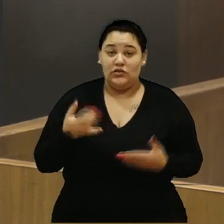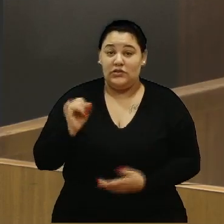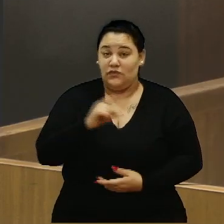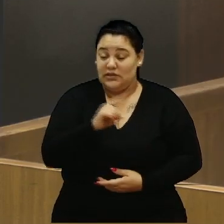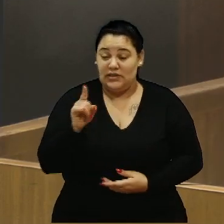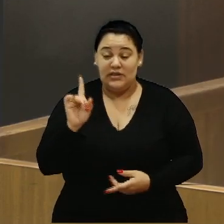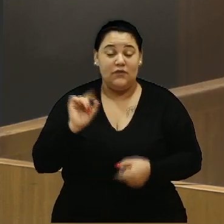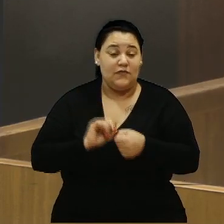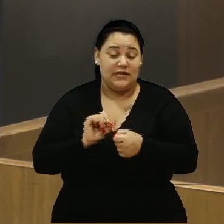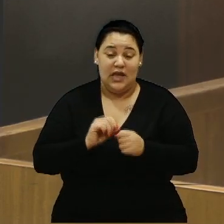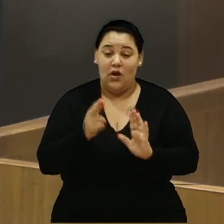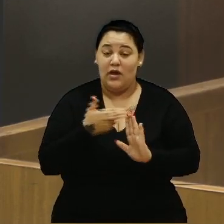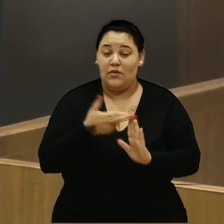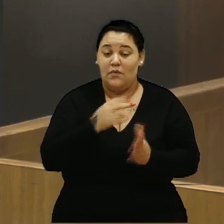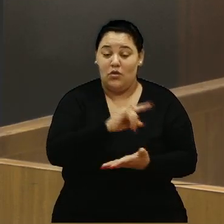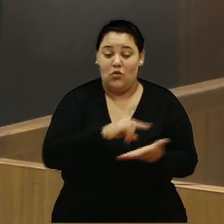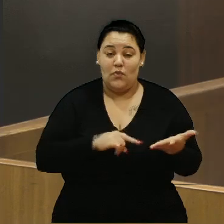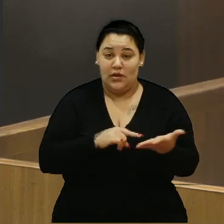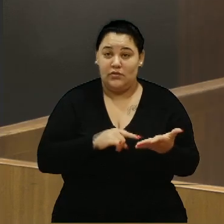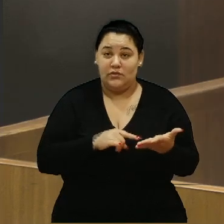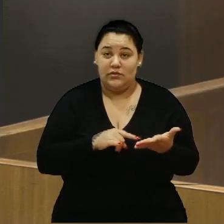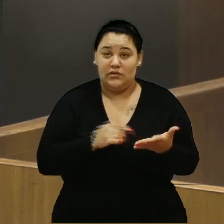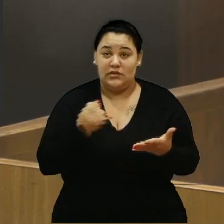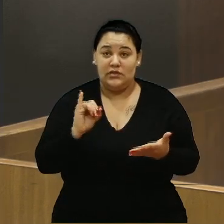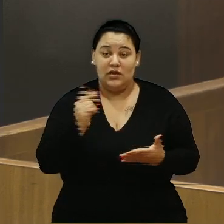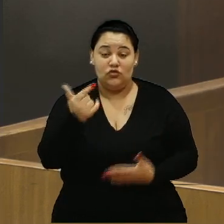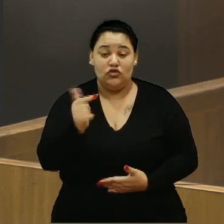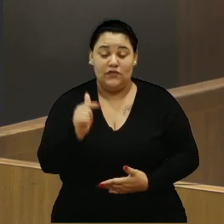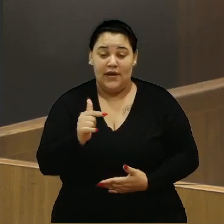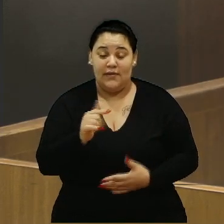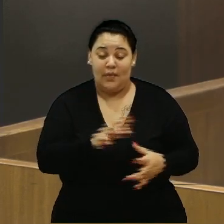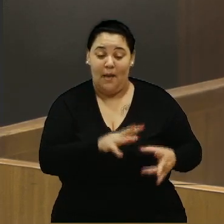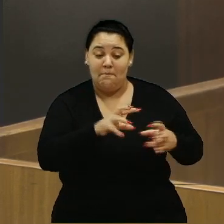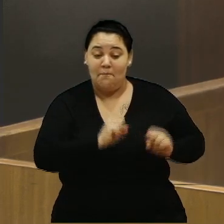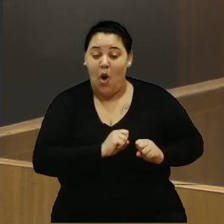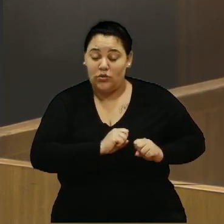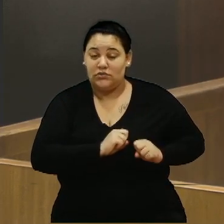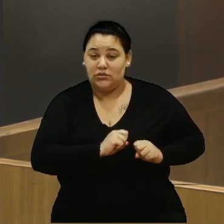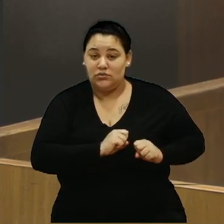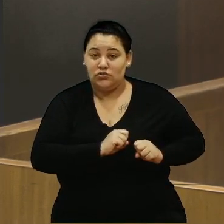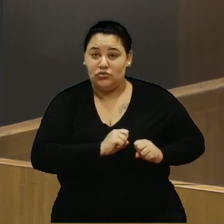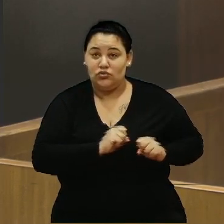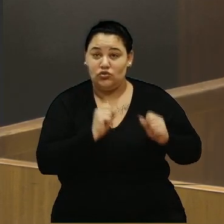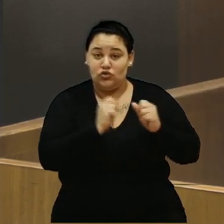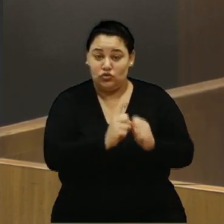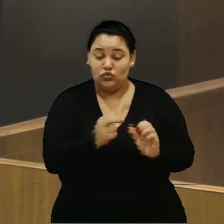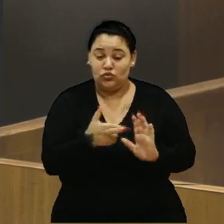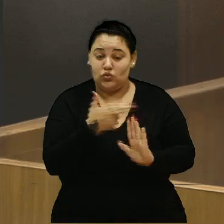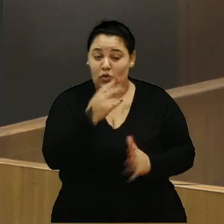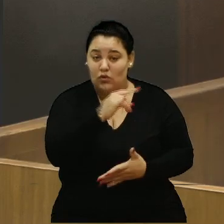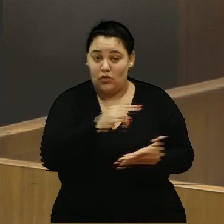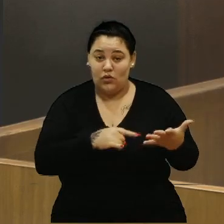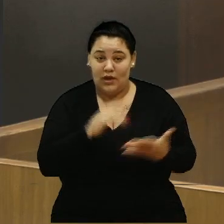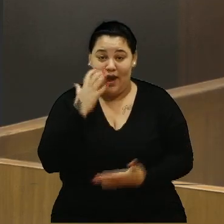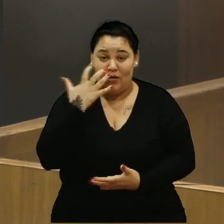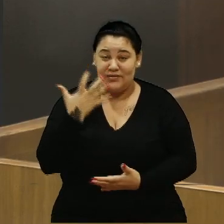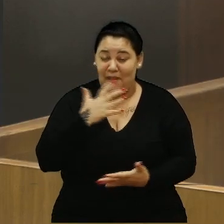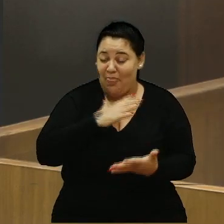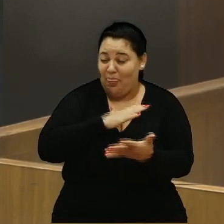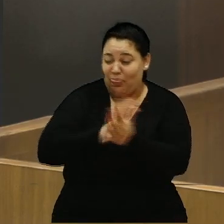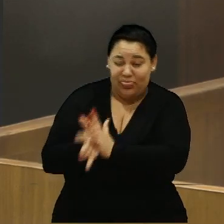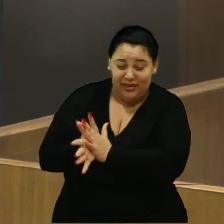esse requerimento, se você não tiver em sua posse esse requerimento, e acontecer uma